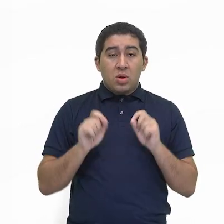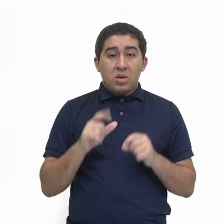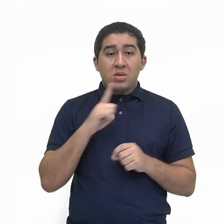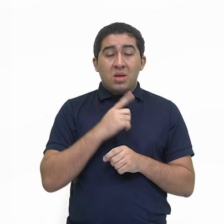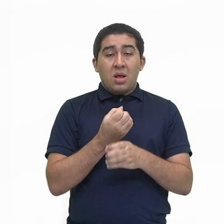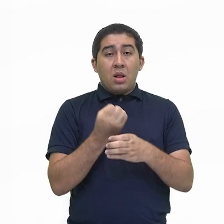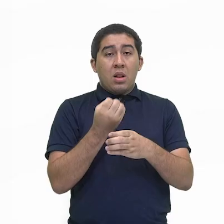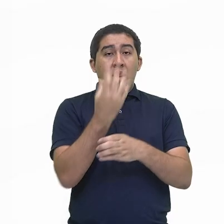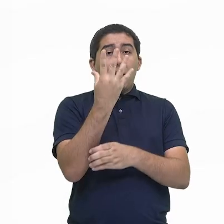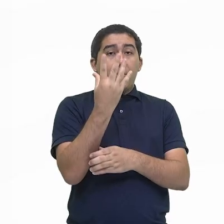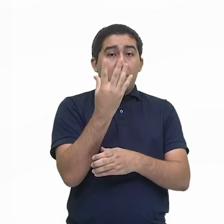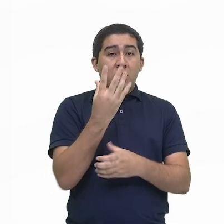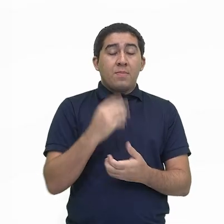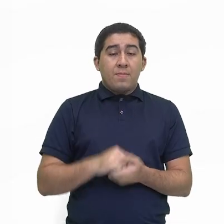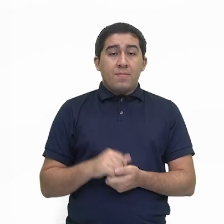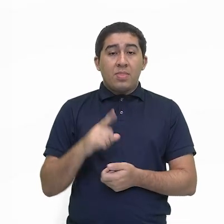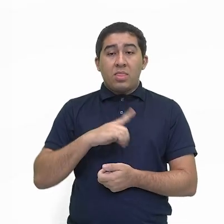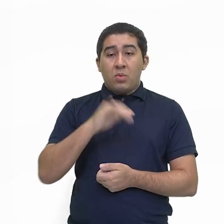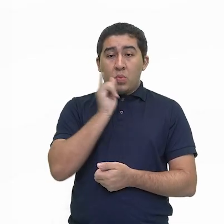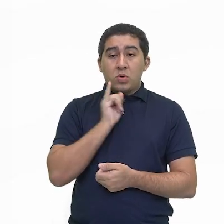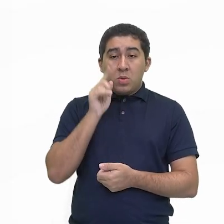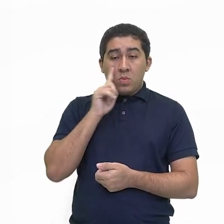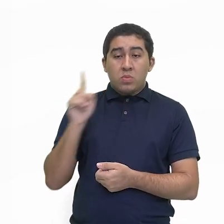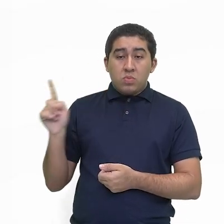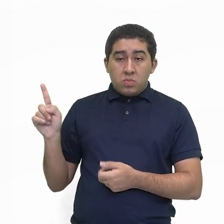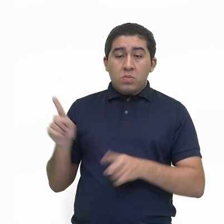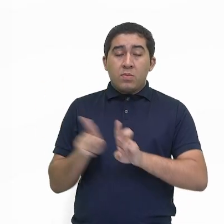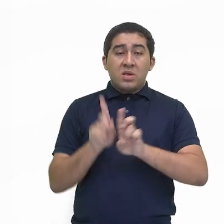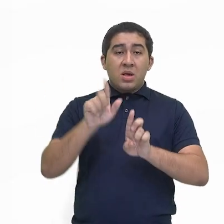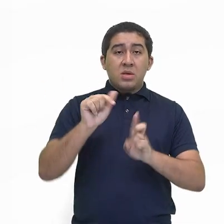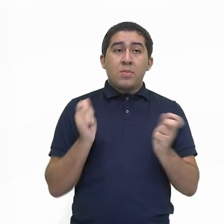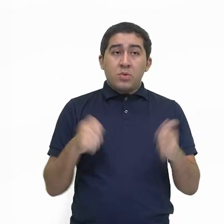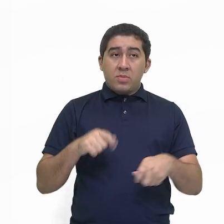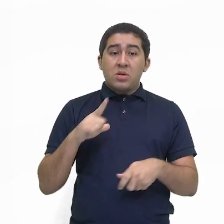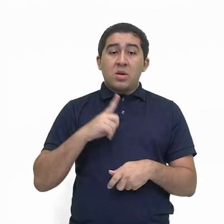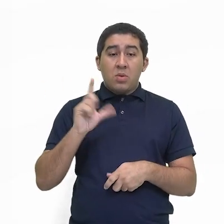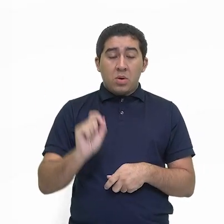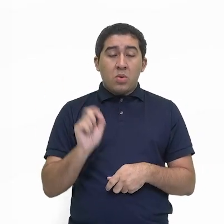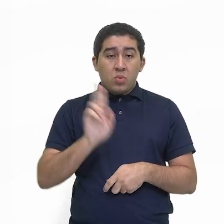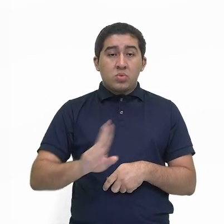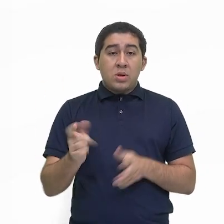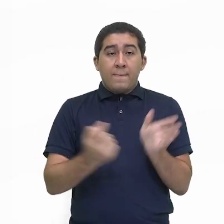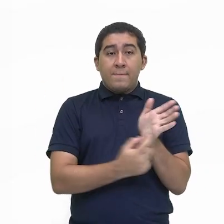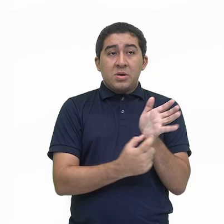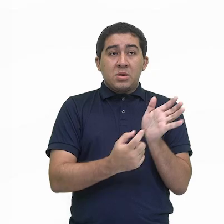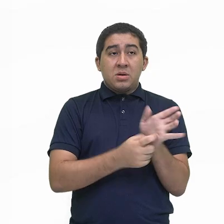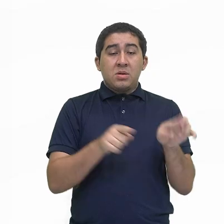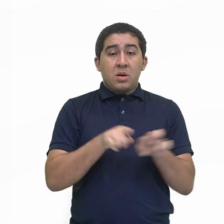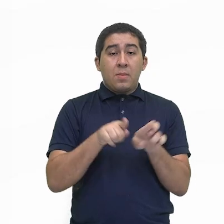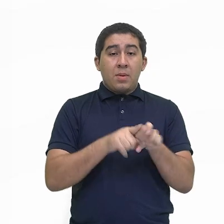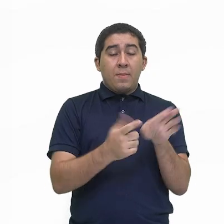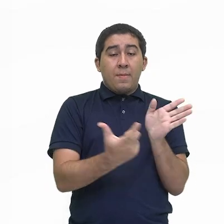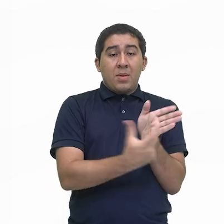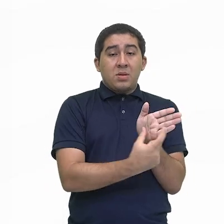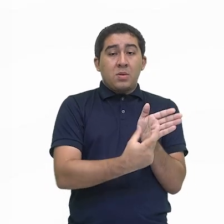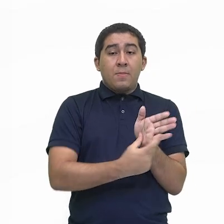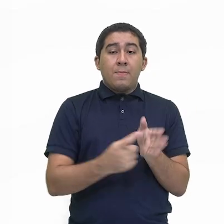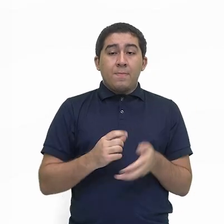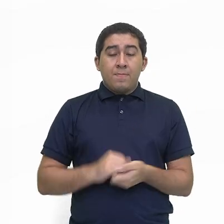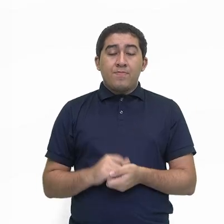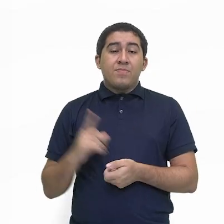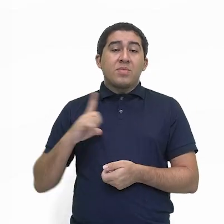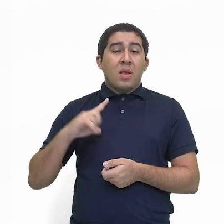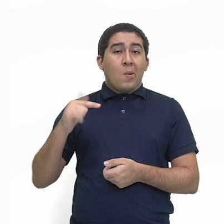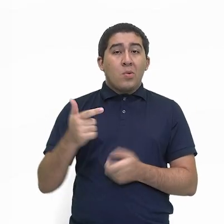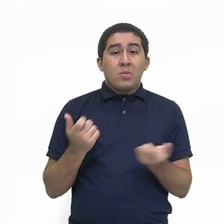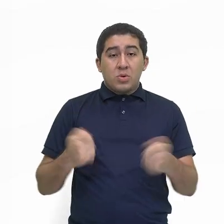vai acender, no caso ali do exemplo, né? Mas é dessa maneira que funcionam as pilhas e baterias. Existem maneiras da